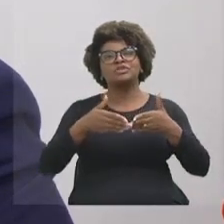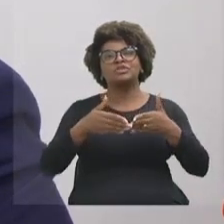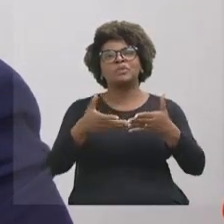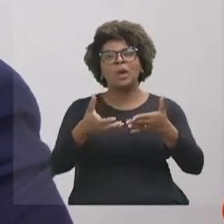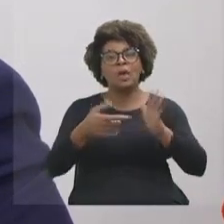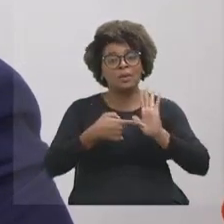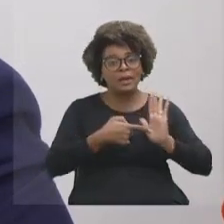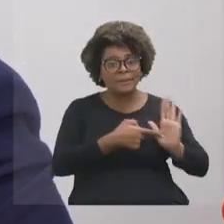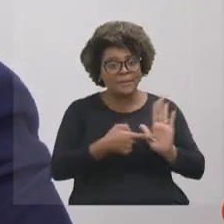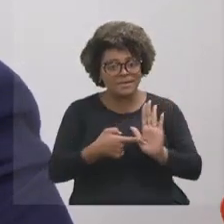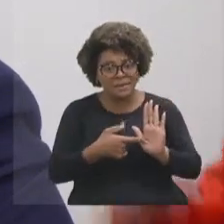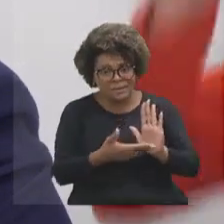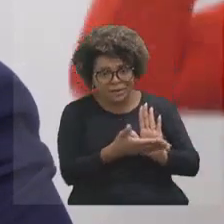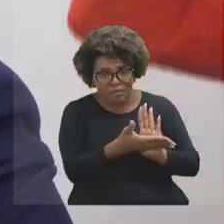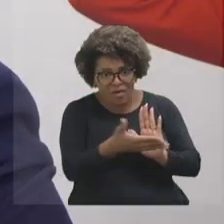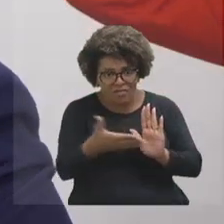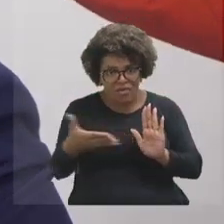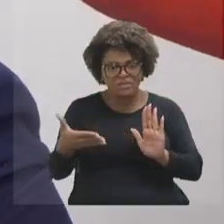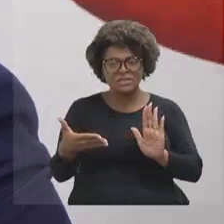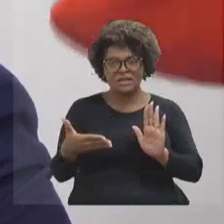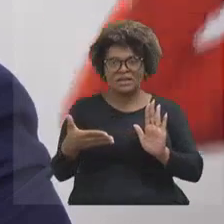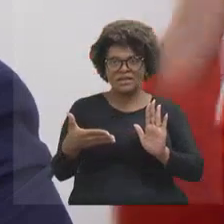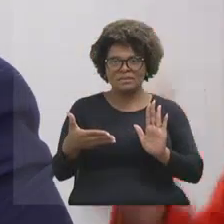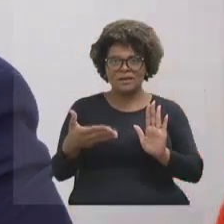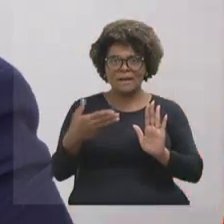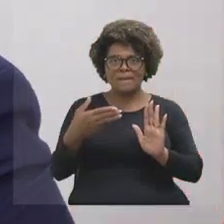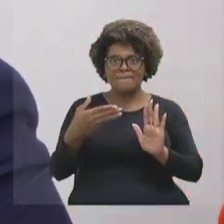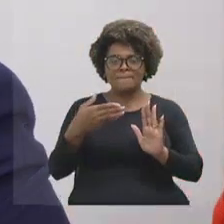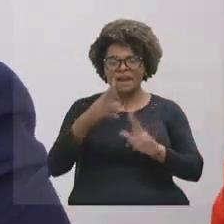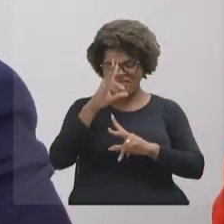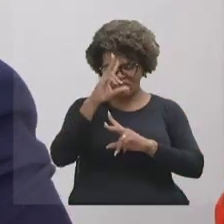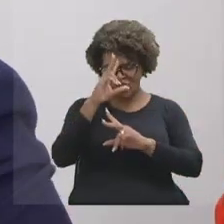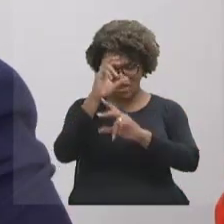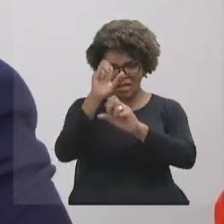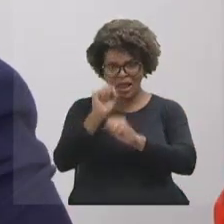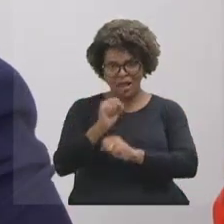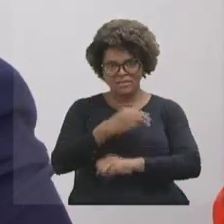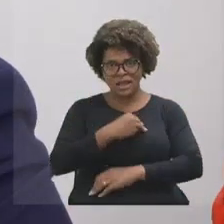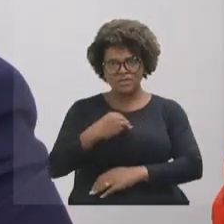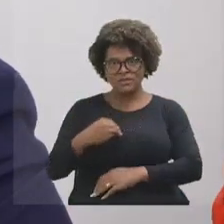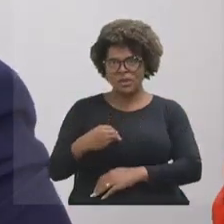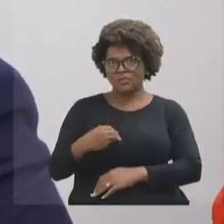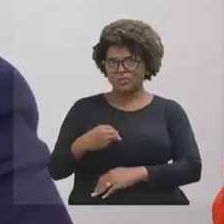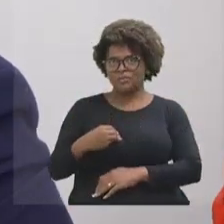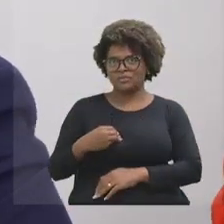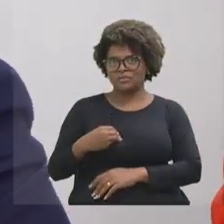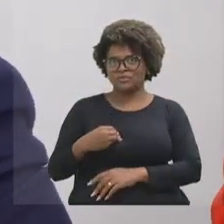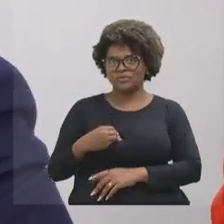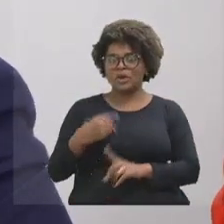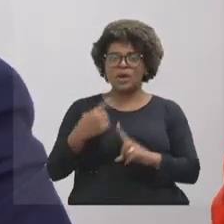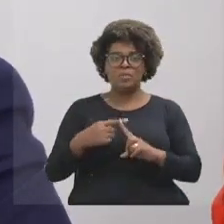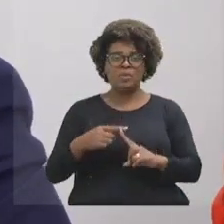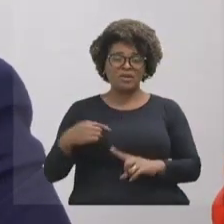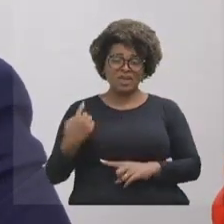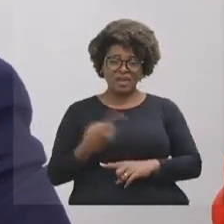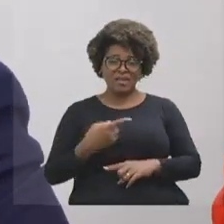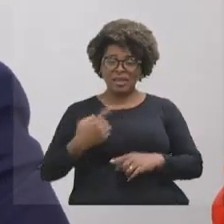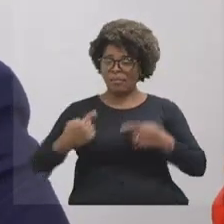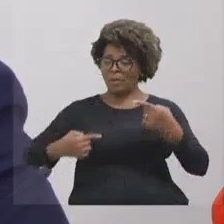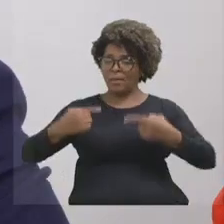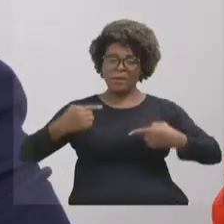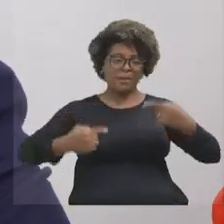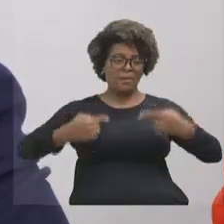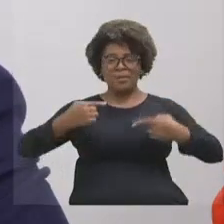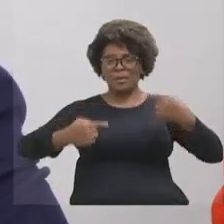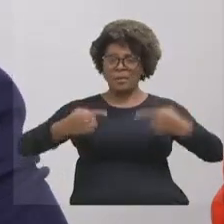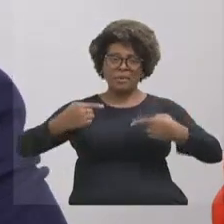para vocês eu quero fazer esse fortalecimento da Saúde independente do bloco porque enquanto nós ficamos discutindo políticas aqui de esquerda